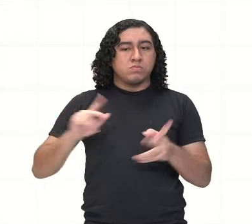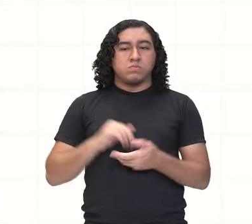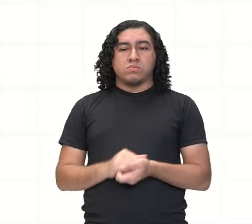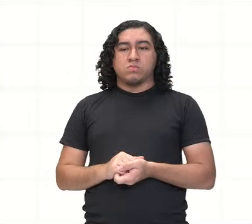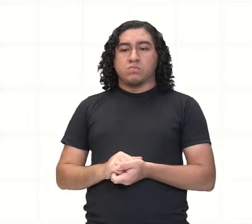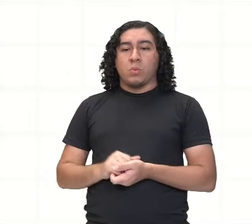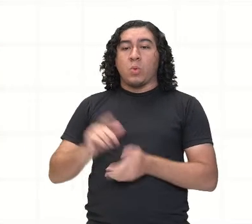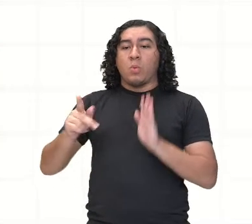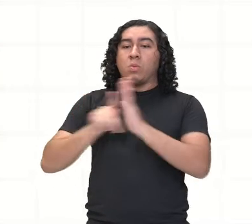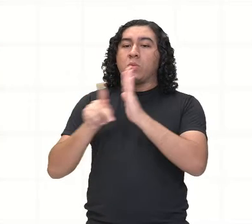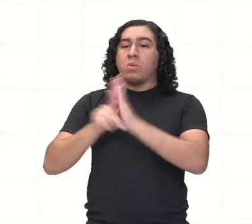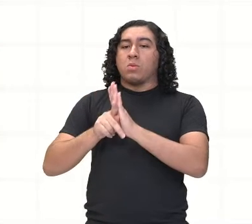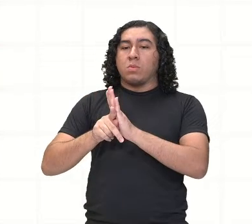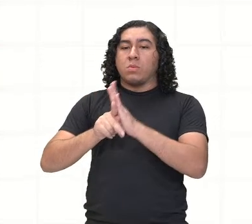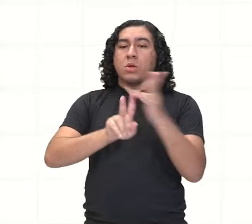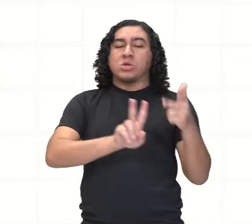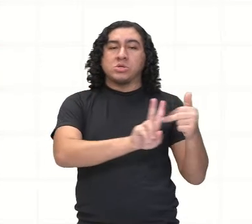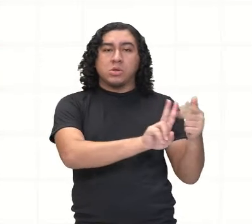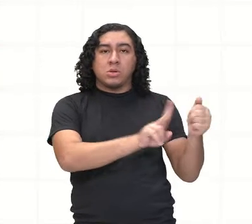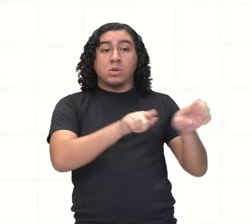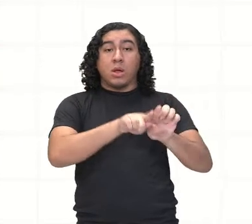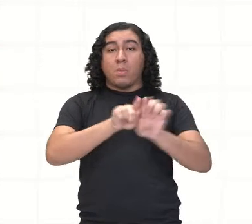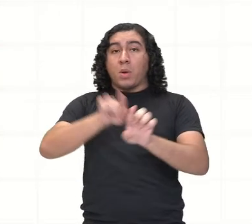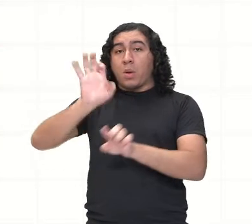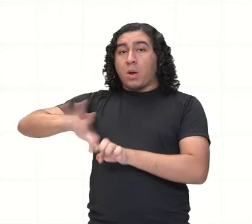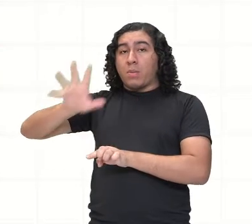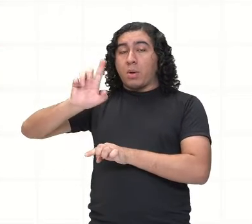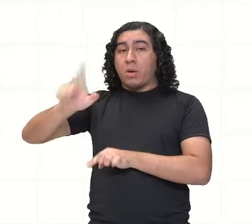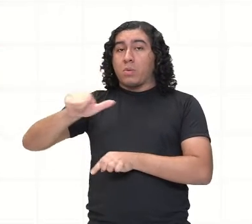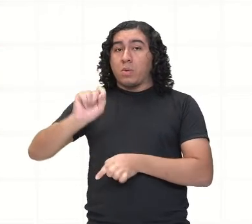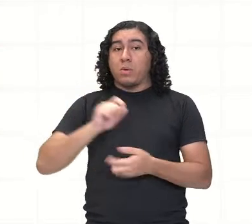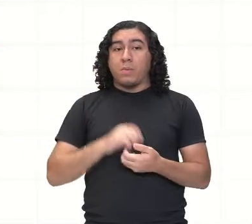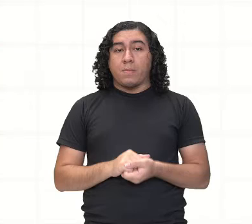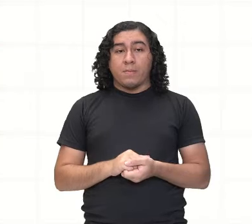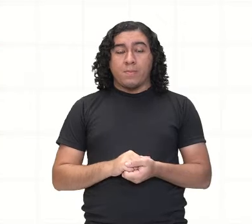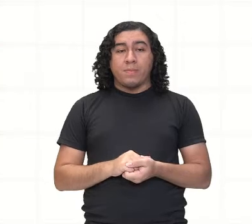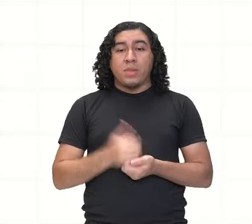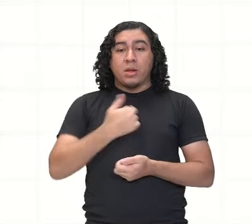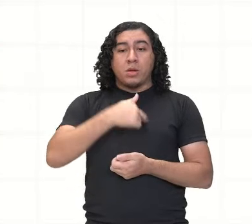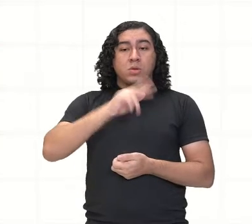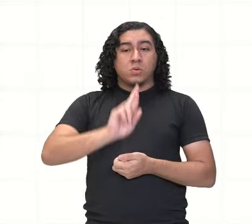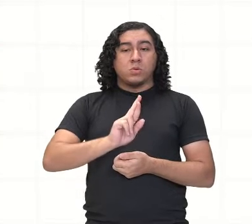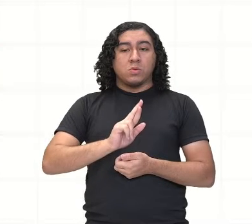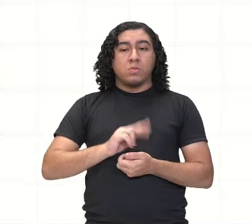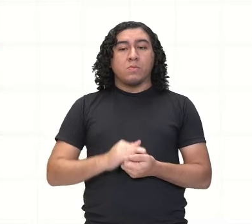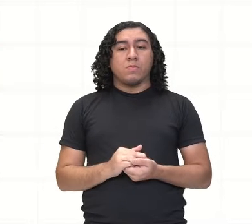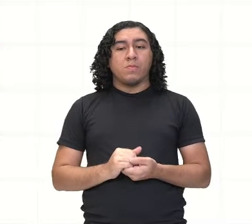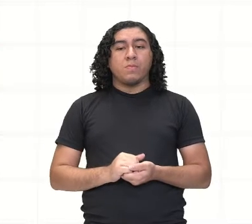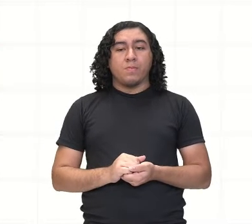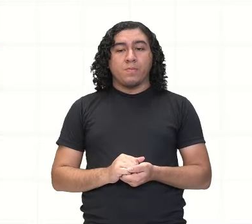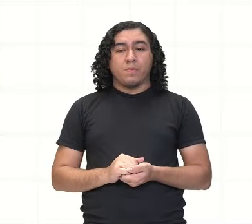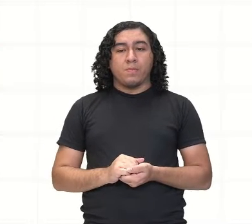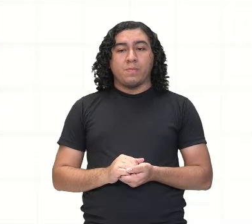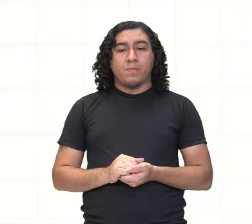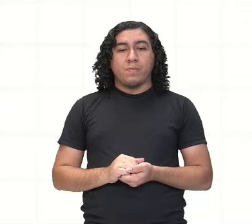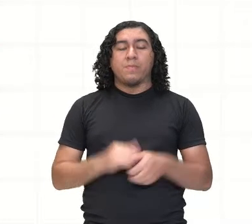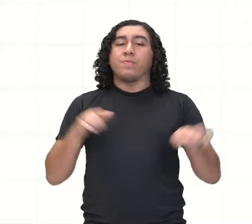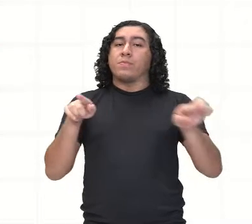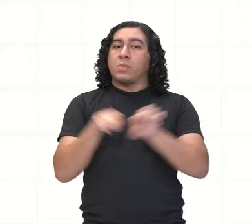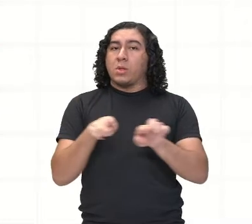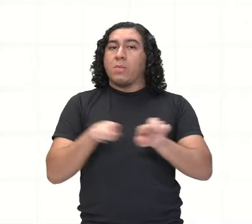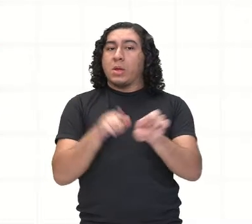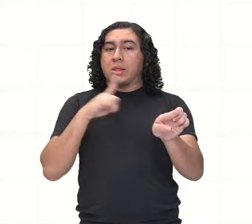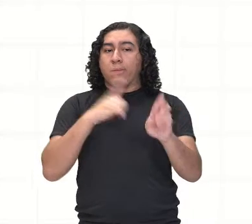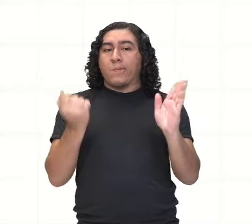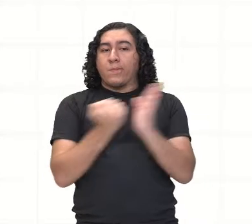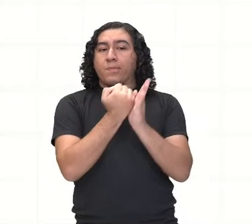indígenas e os europeus vai ser a questão da religião e da espiritualidade, que isso também vai marcar